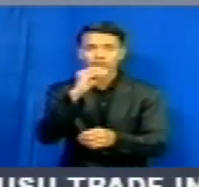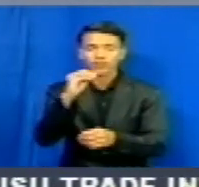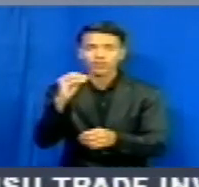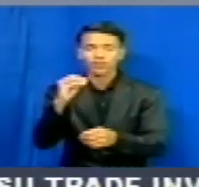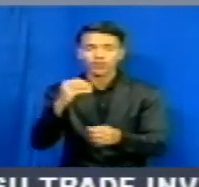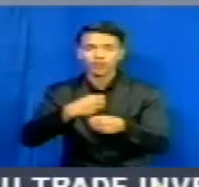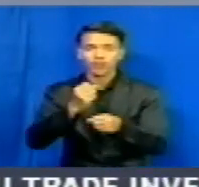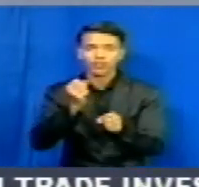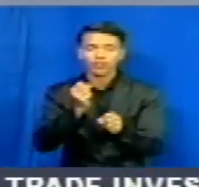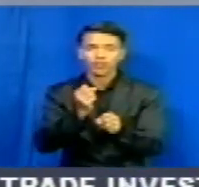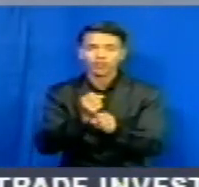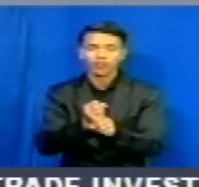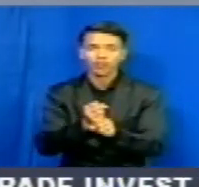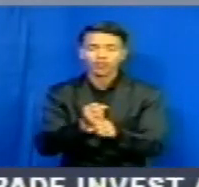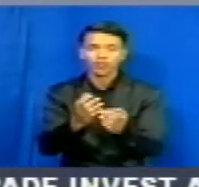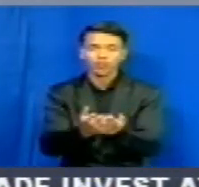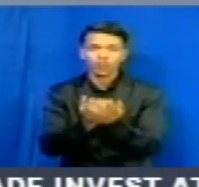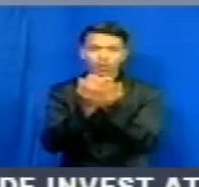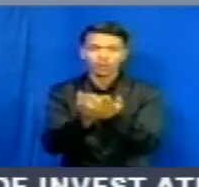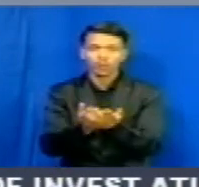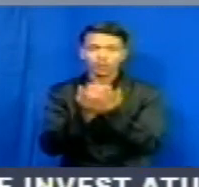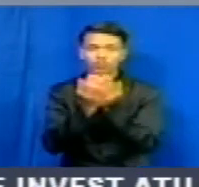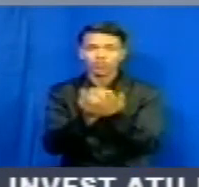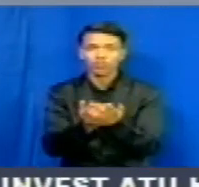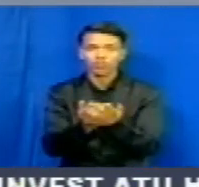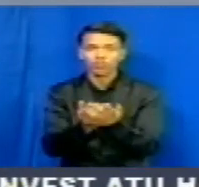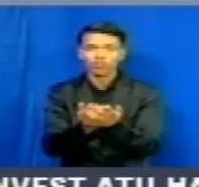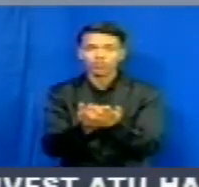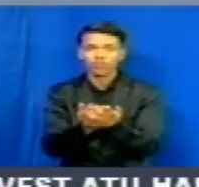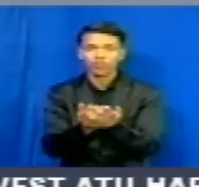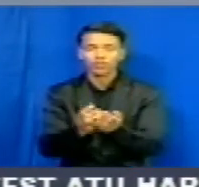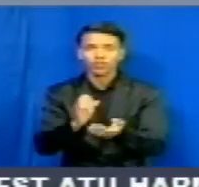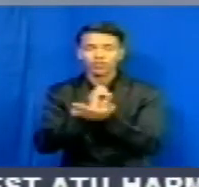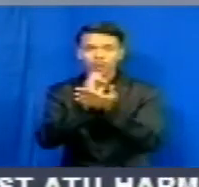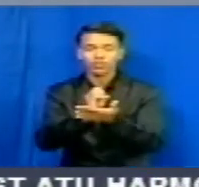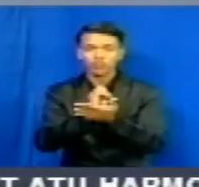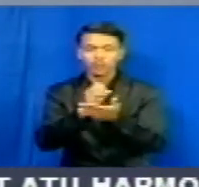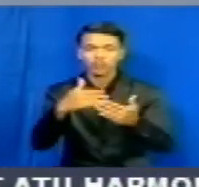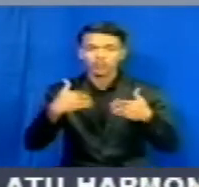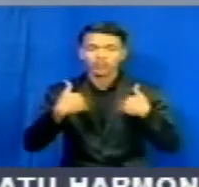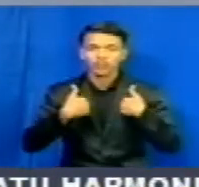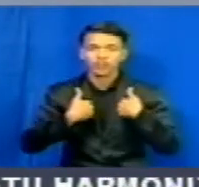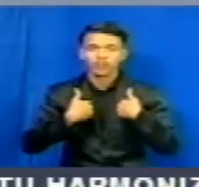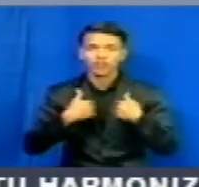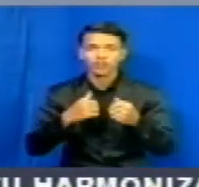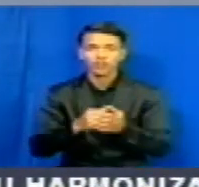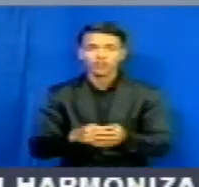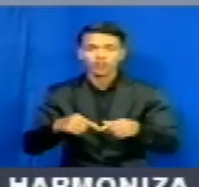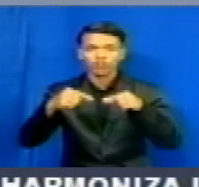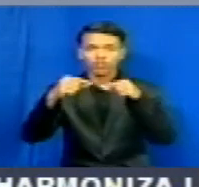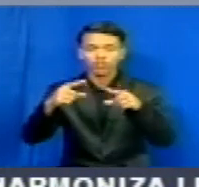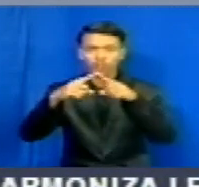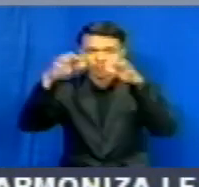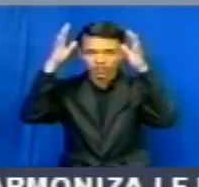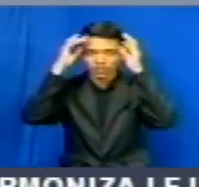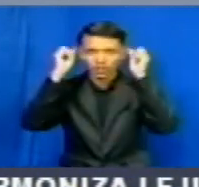objetivo é que a Halo Rotube Rona Bema a Raio Ahalo. E eu fui o briefing do